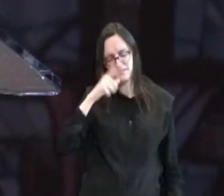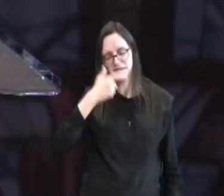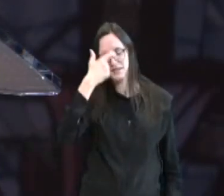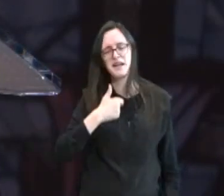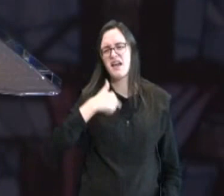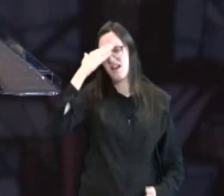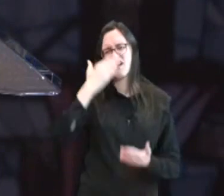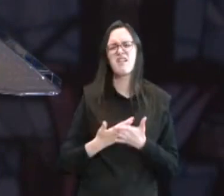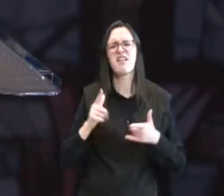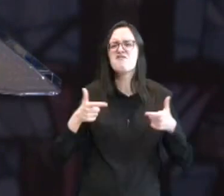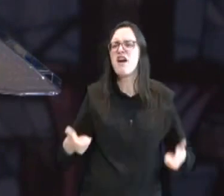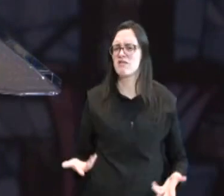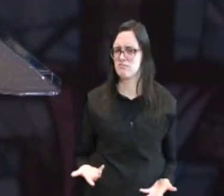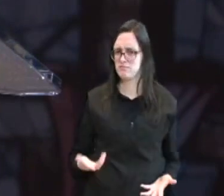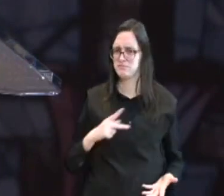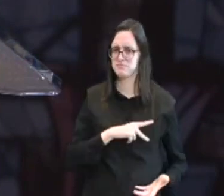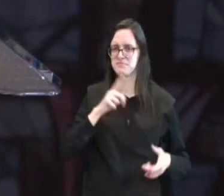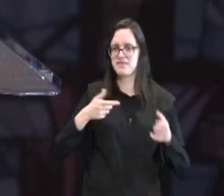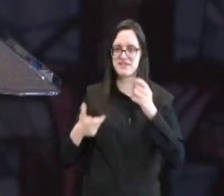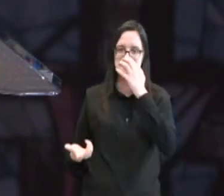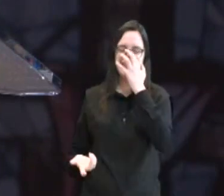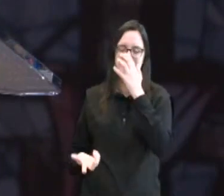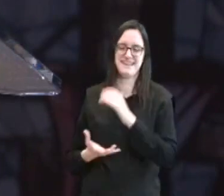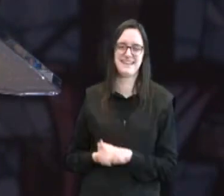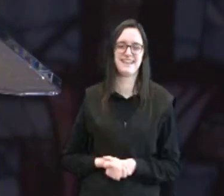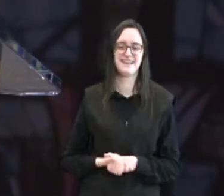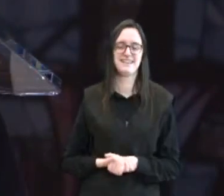Paulo era muito chato.